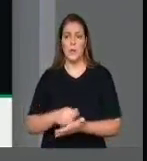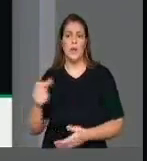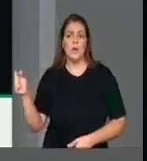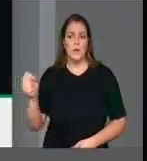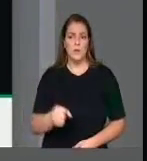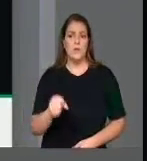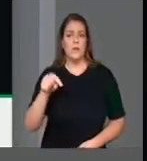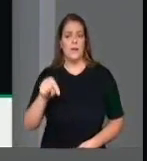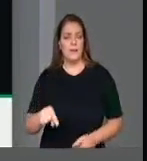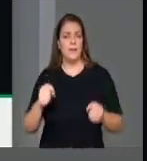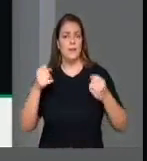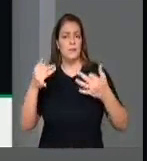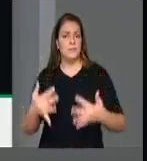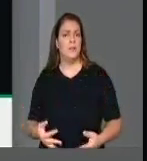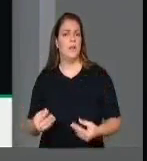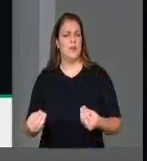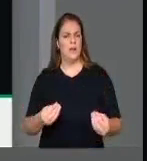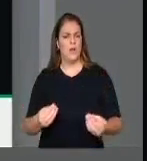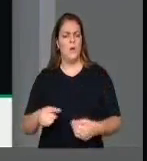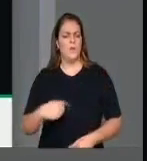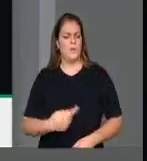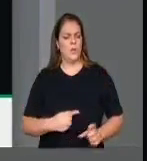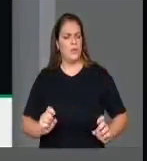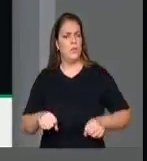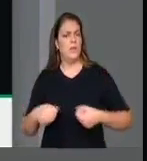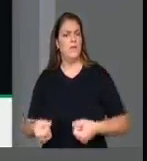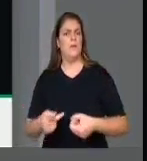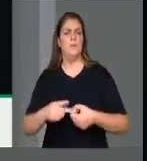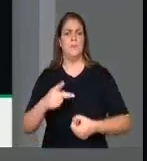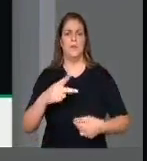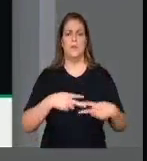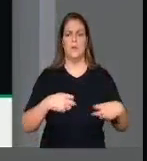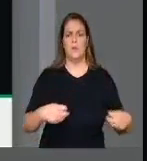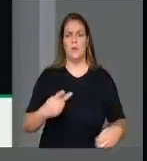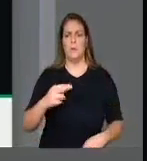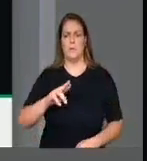entreguista, em defesa da Petrobras, do pré-sal e do patrimônio público. Obrigado.